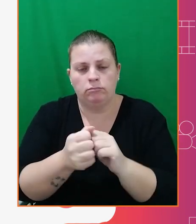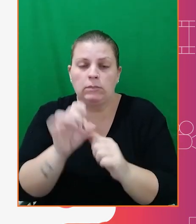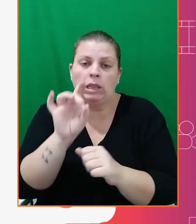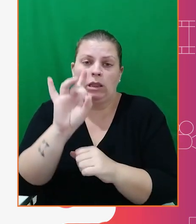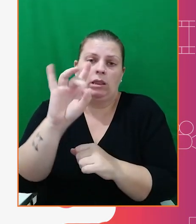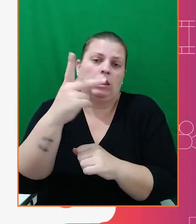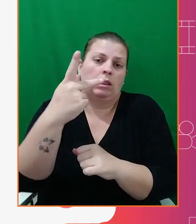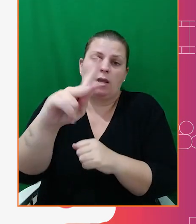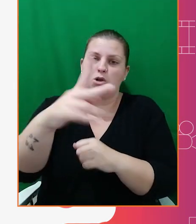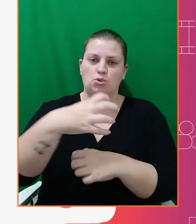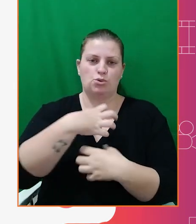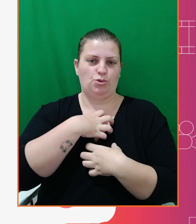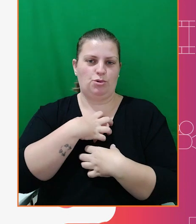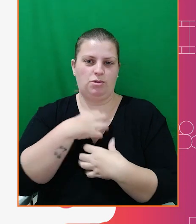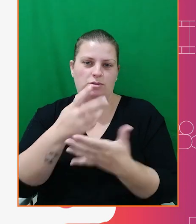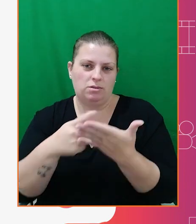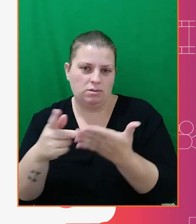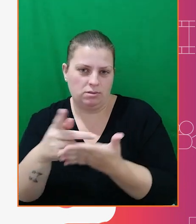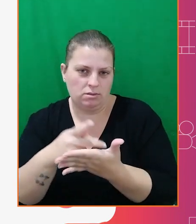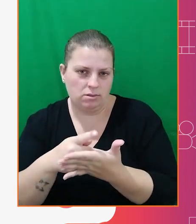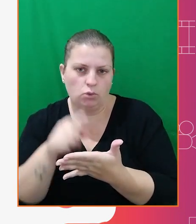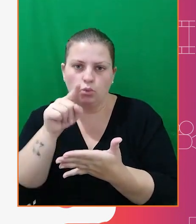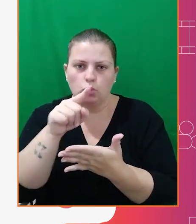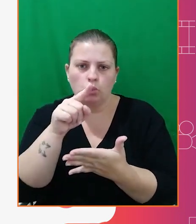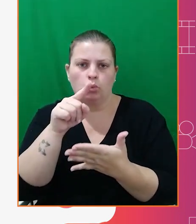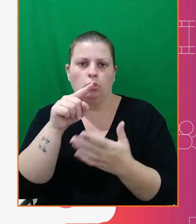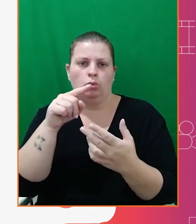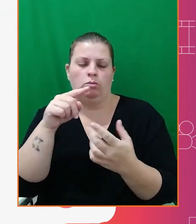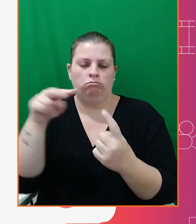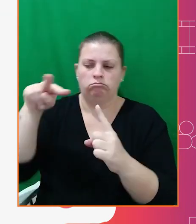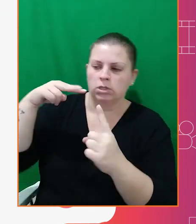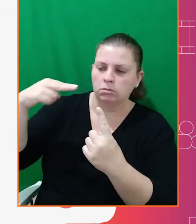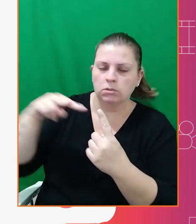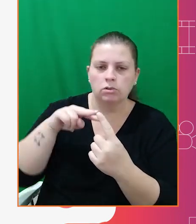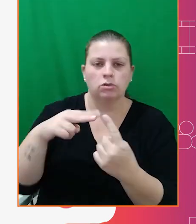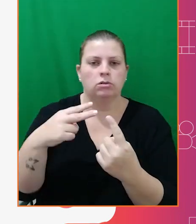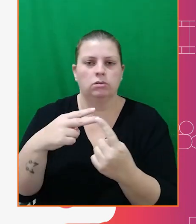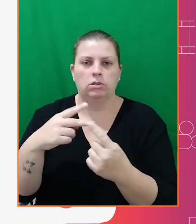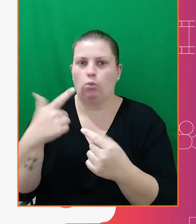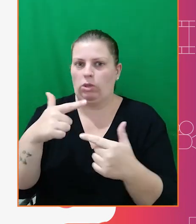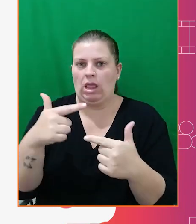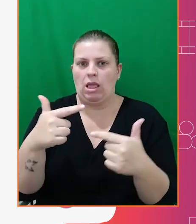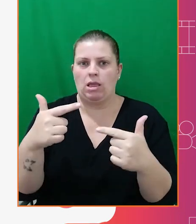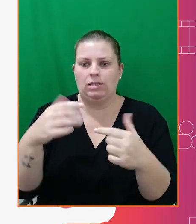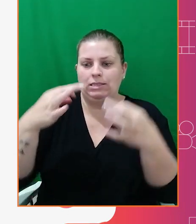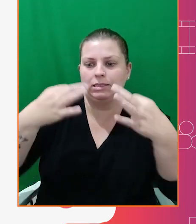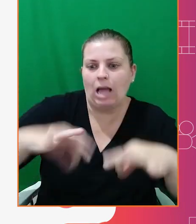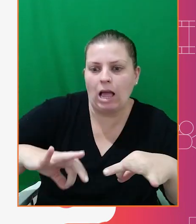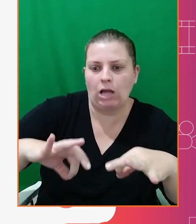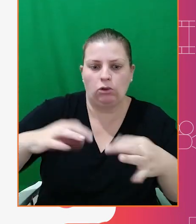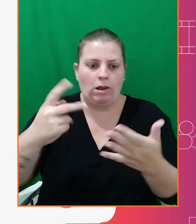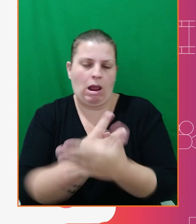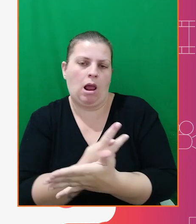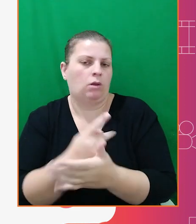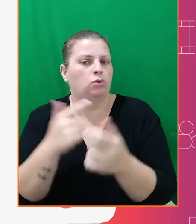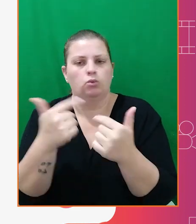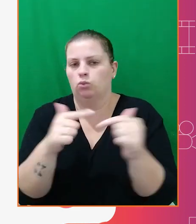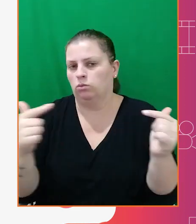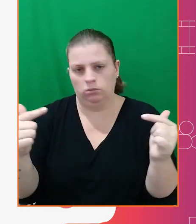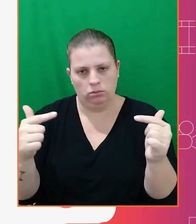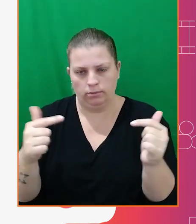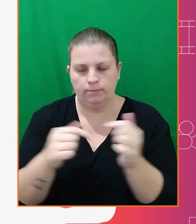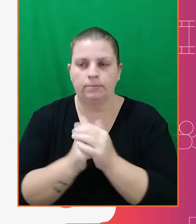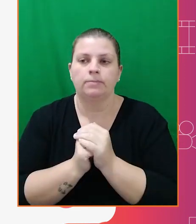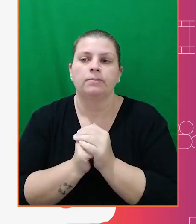sua abordagem de desenho. Não existe necessariamente um certo e um errado. Outra coisa que é muito legal é buscar